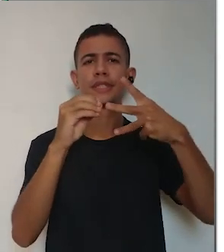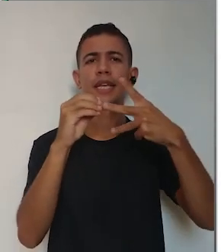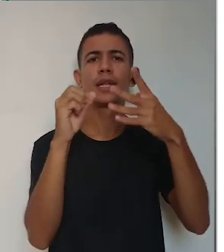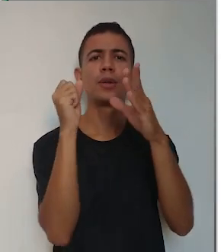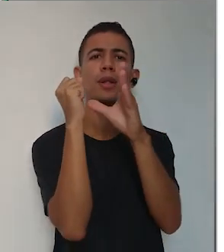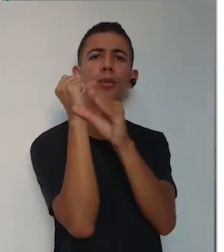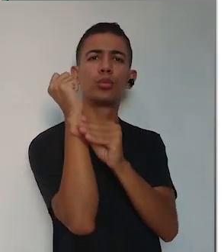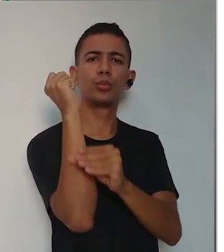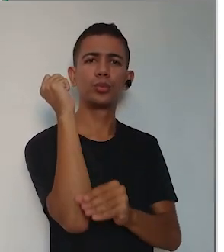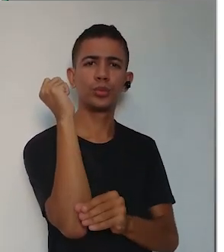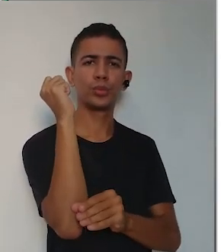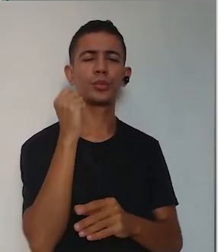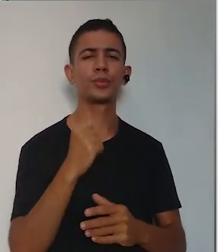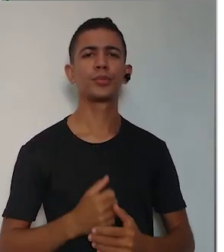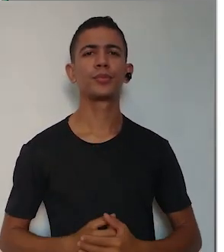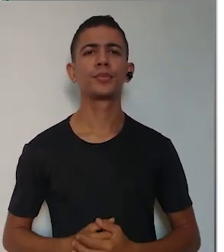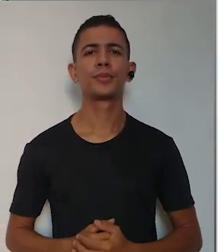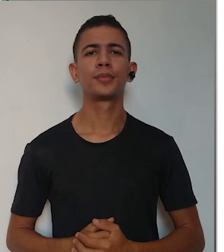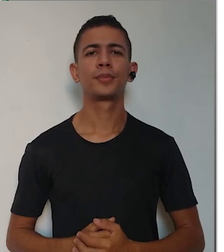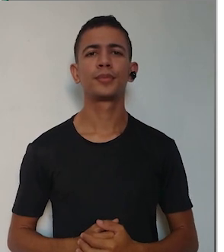musculares.